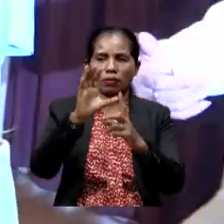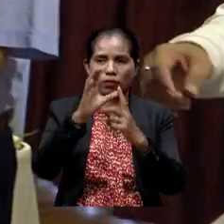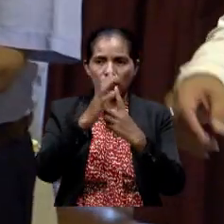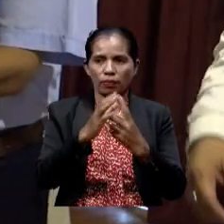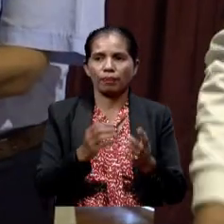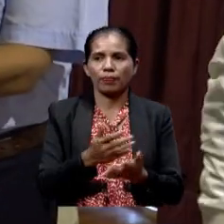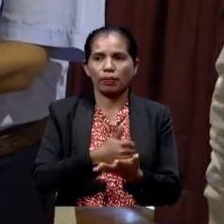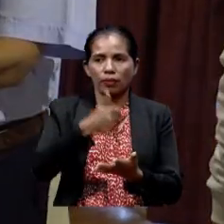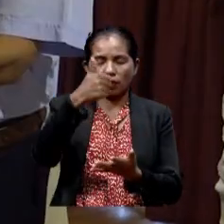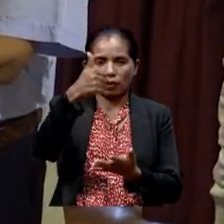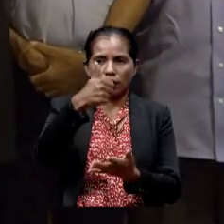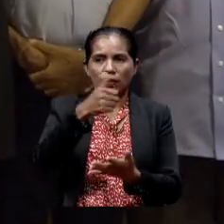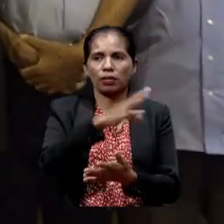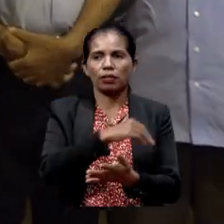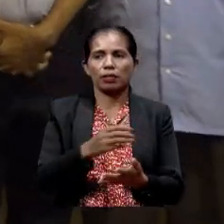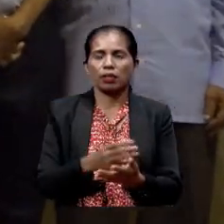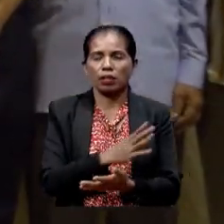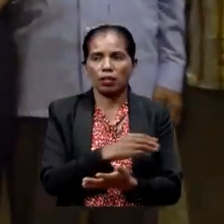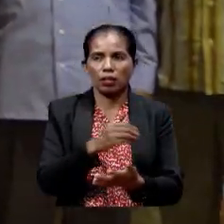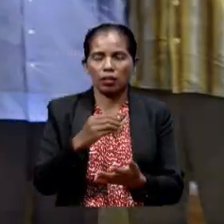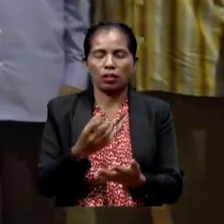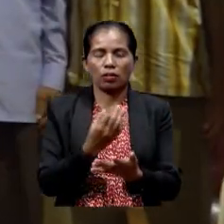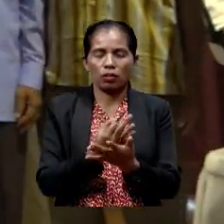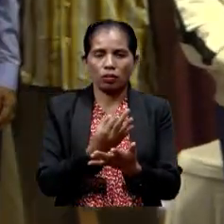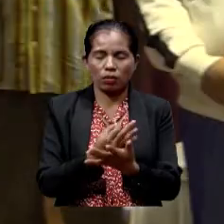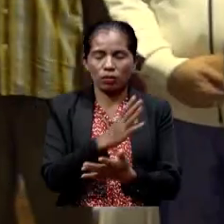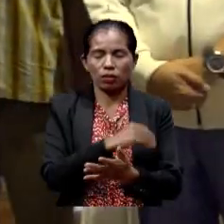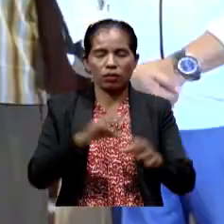manang nain ihe eventu ne se hetan tasa osang nomos